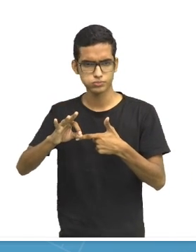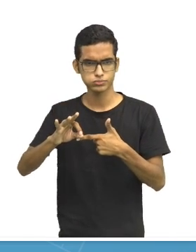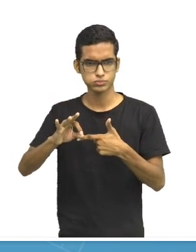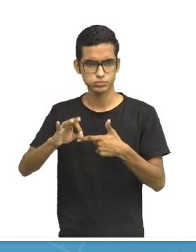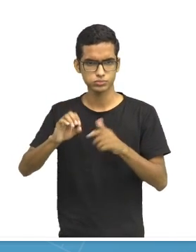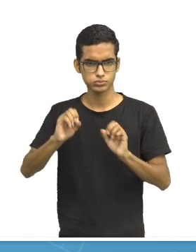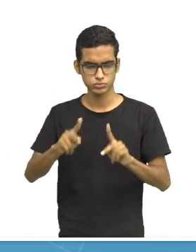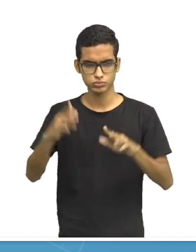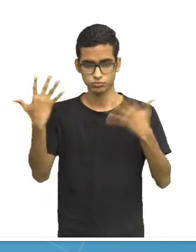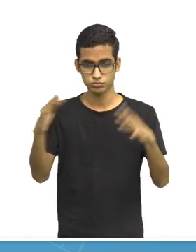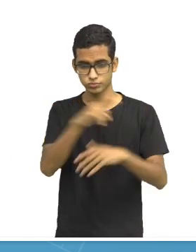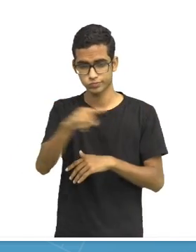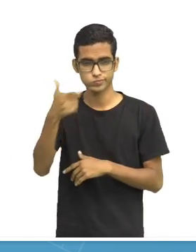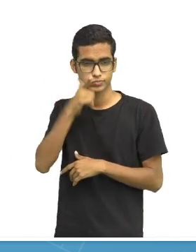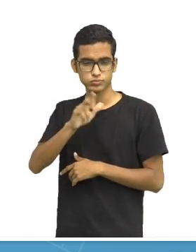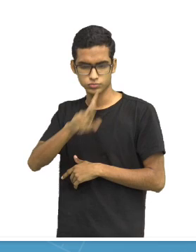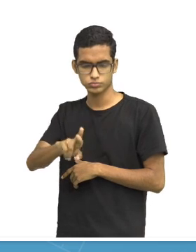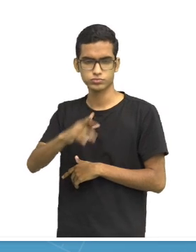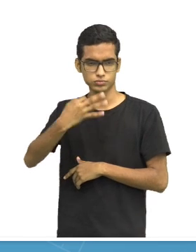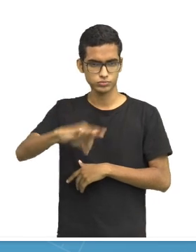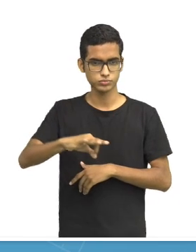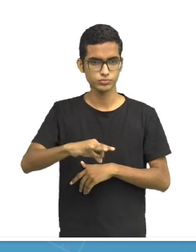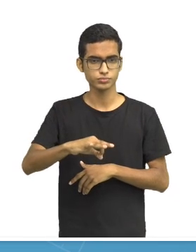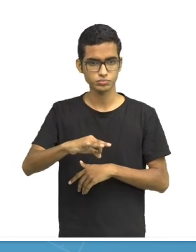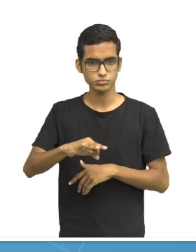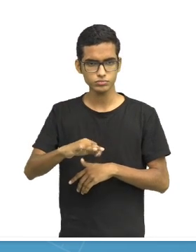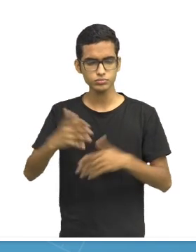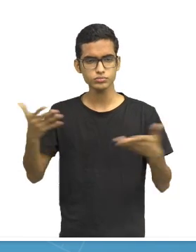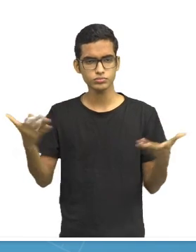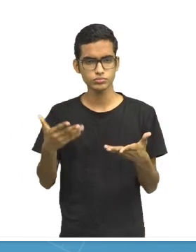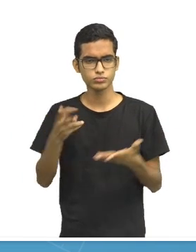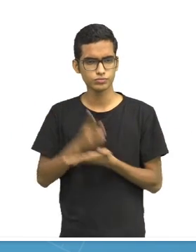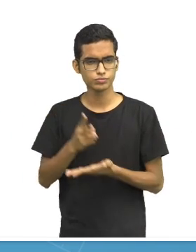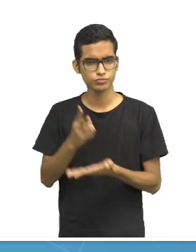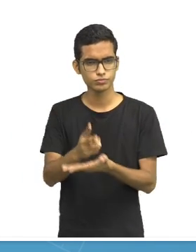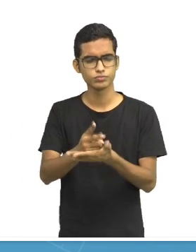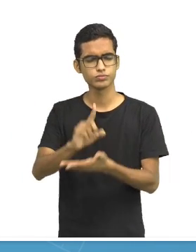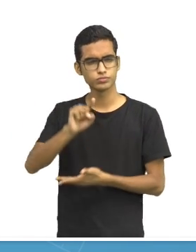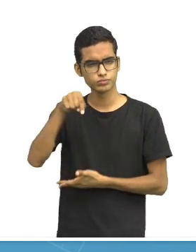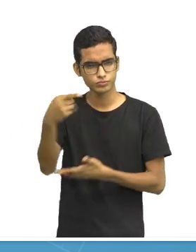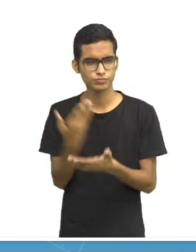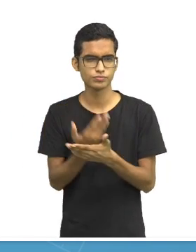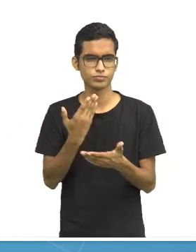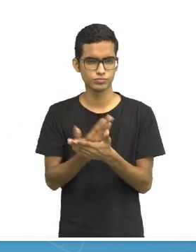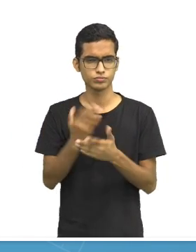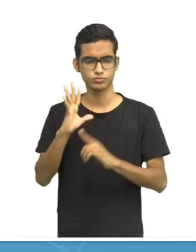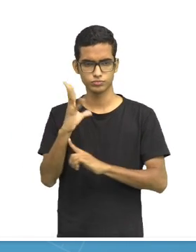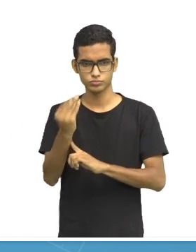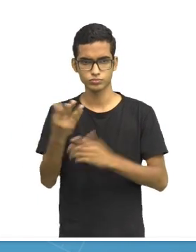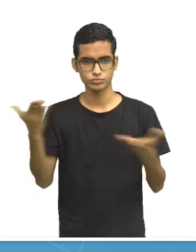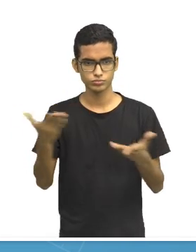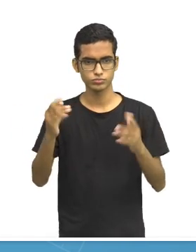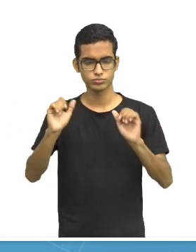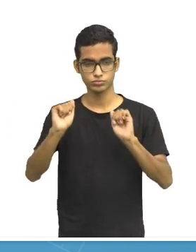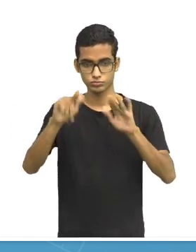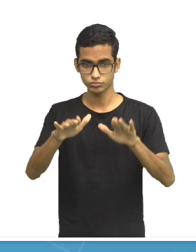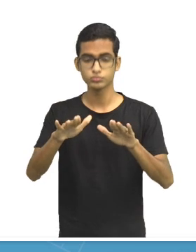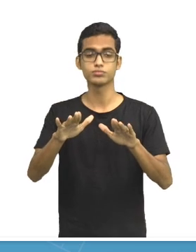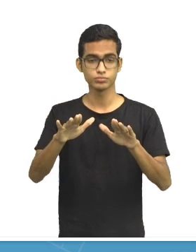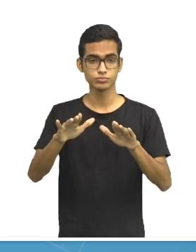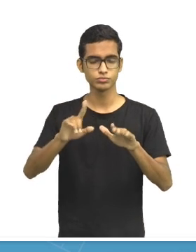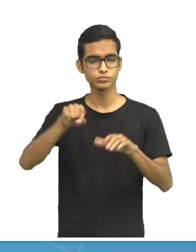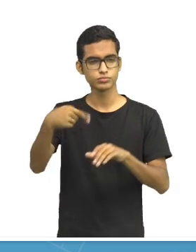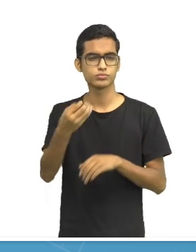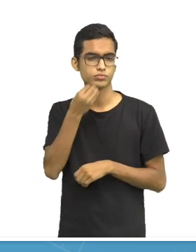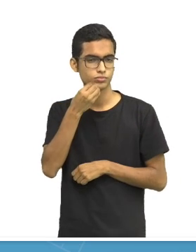vocês que acertaram a questão e vamos continuar uma próxima aula de arte. Então, fique com Deus e até a